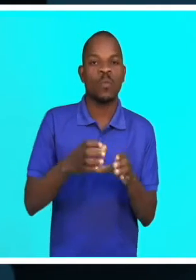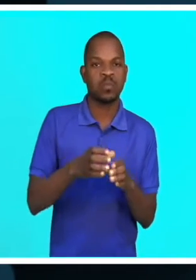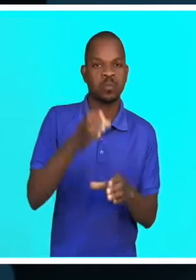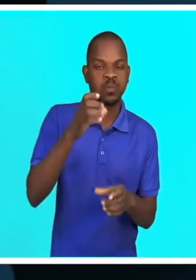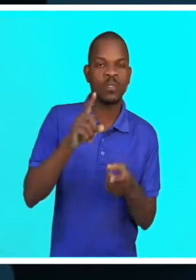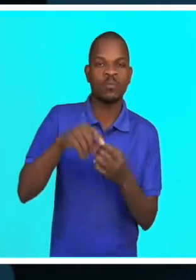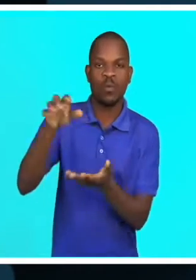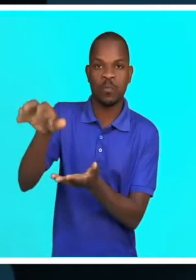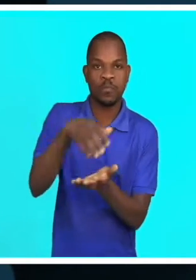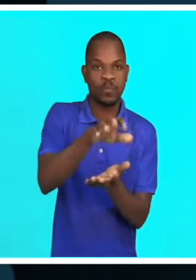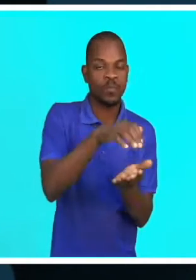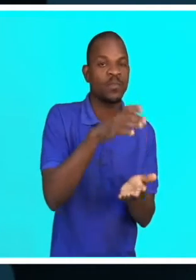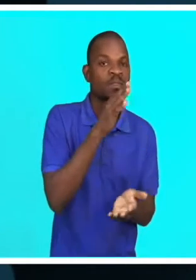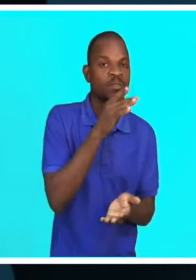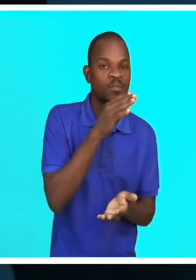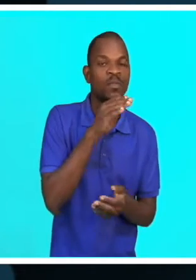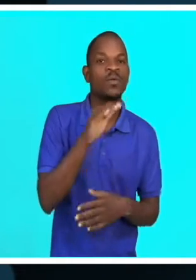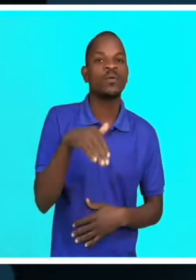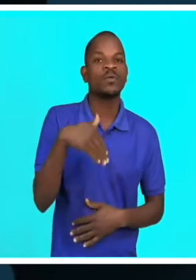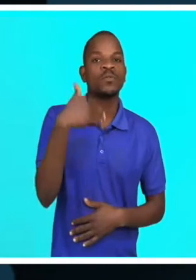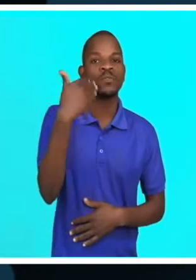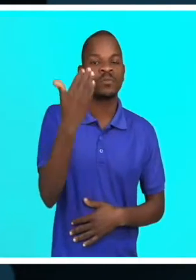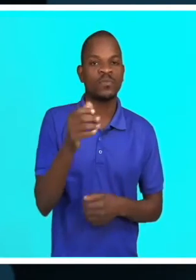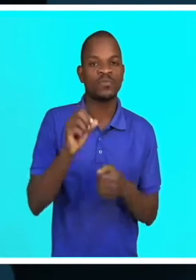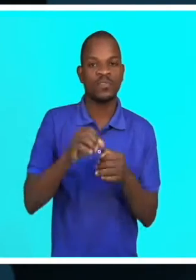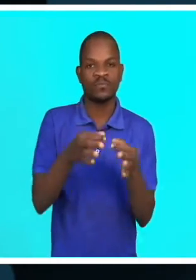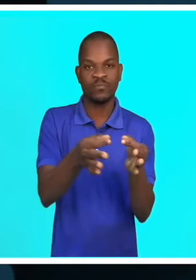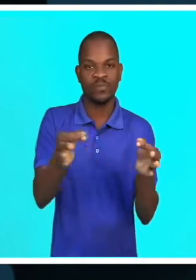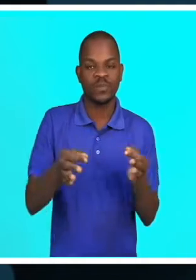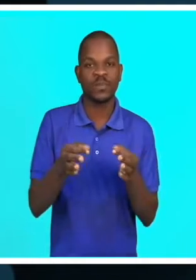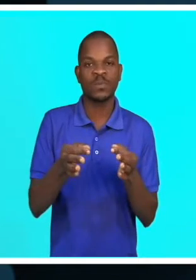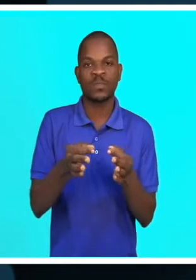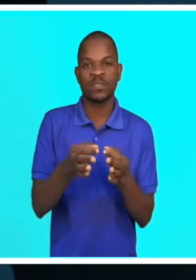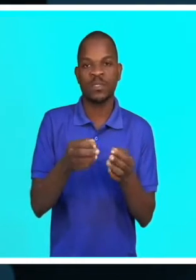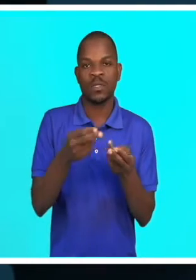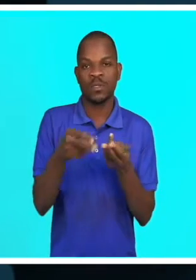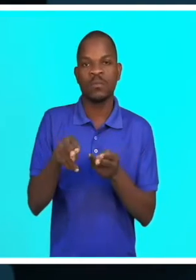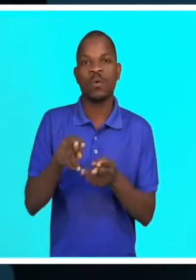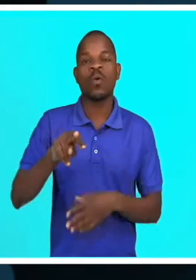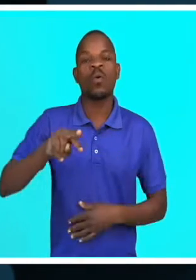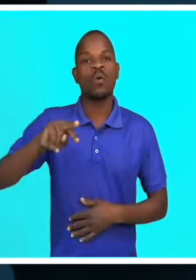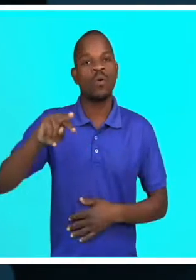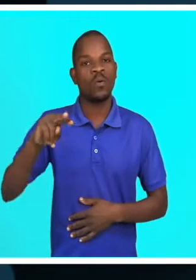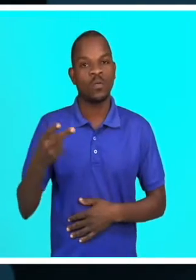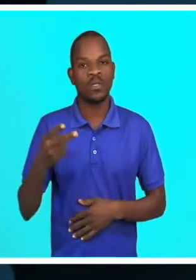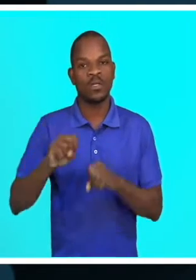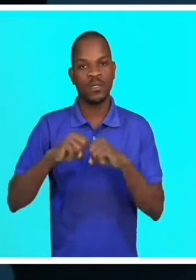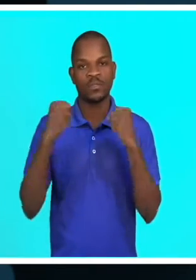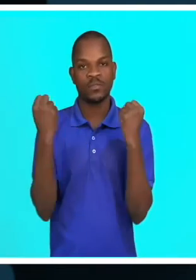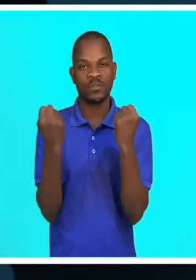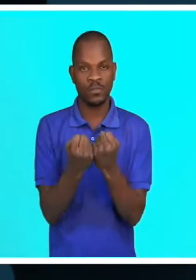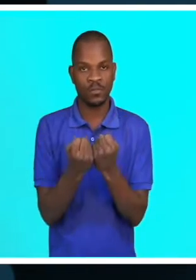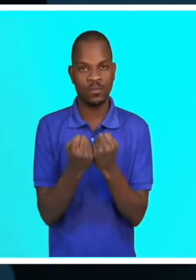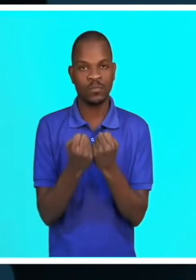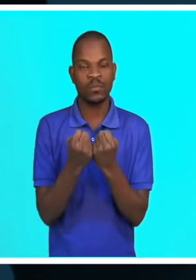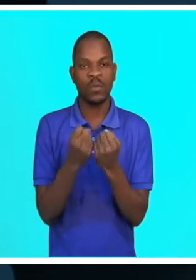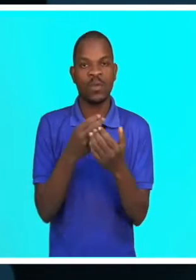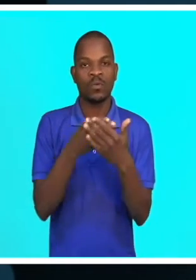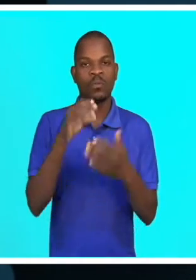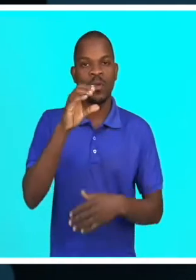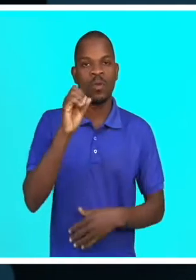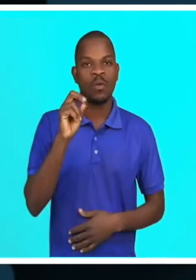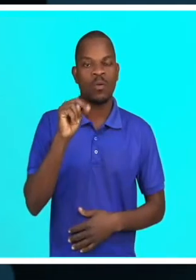ecopontos, a recolha dos resíduos e tudo mais. E celebramos também o memorando de entendimento, por sua vez, com a Associação,